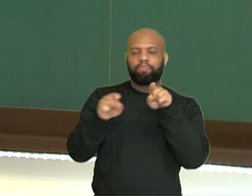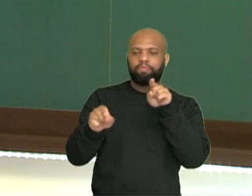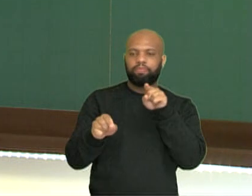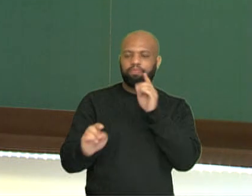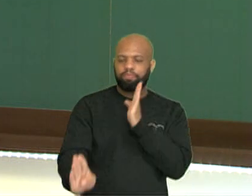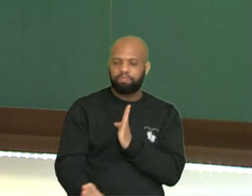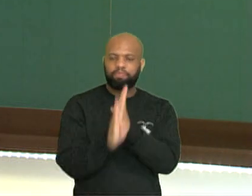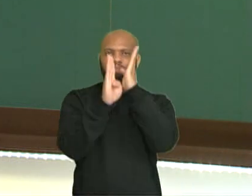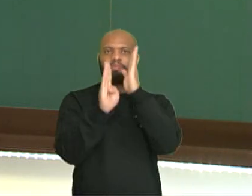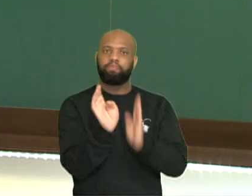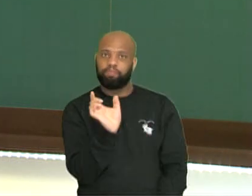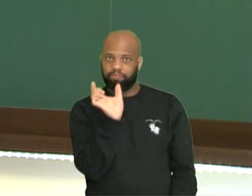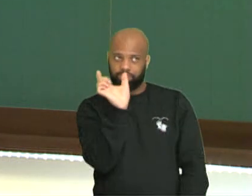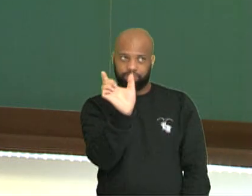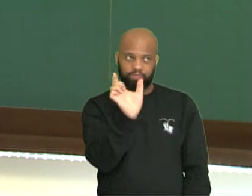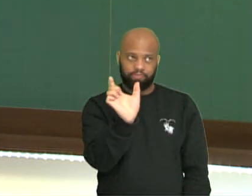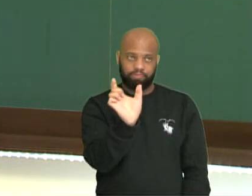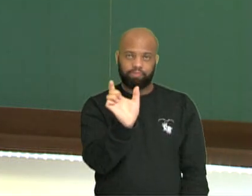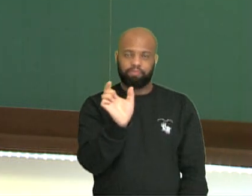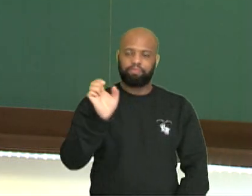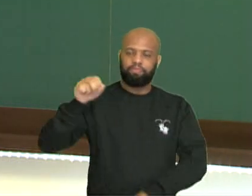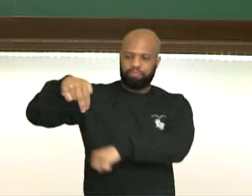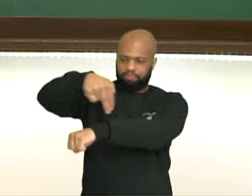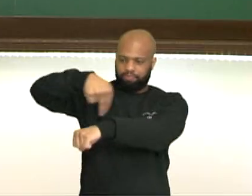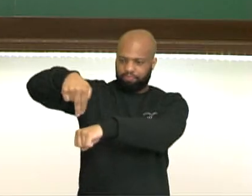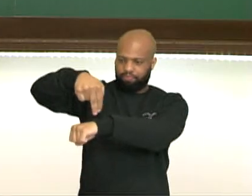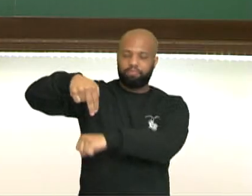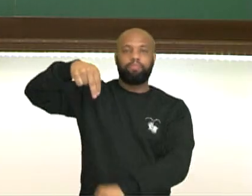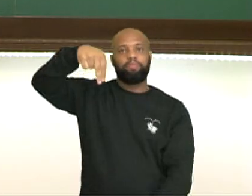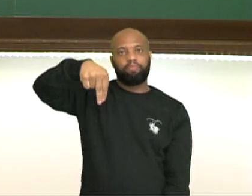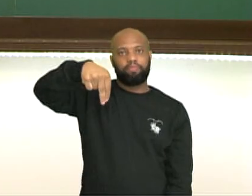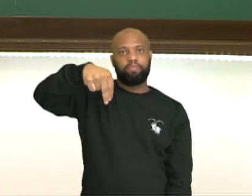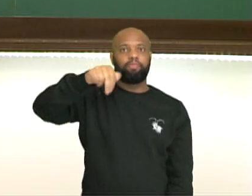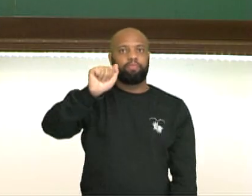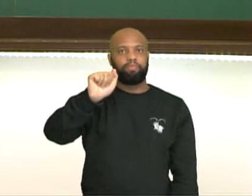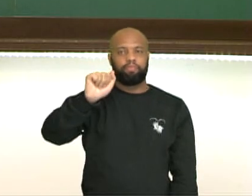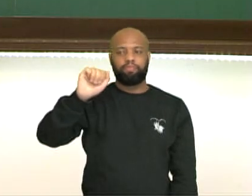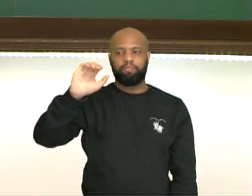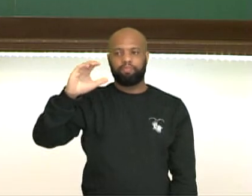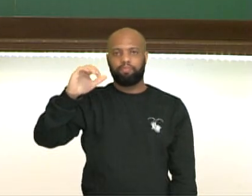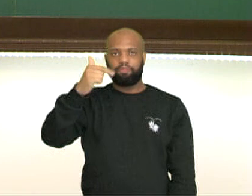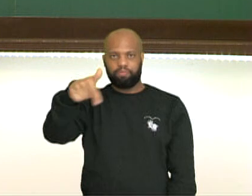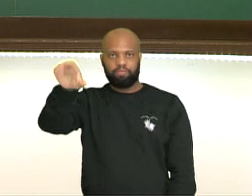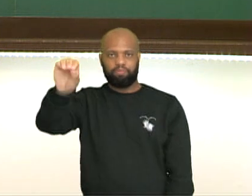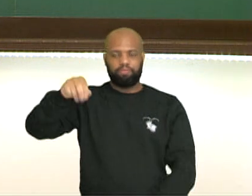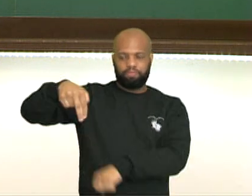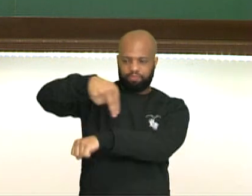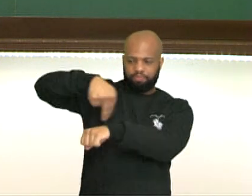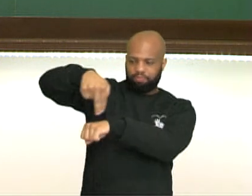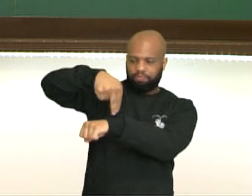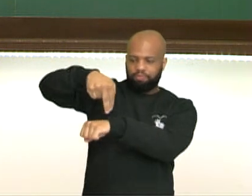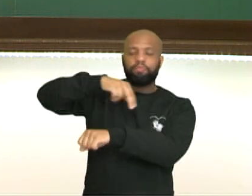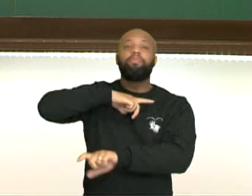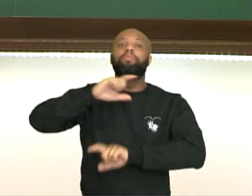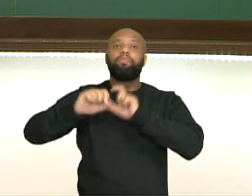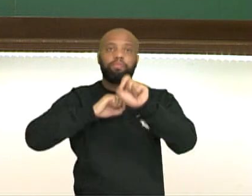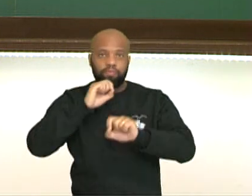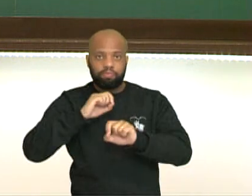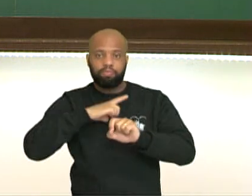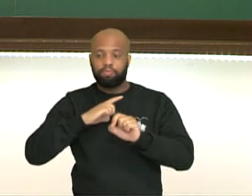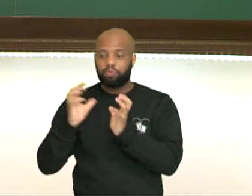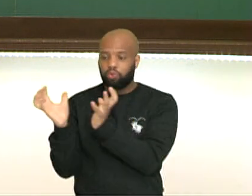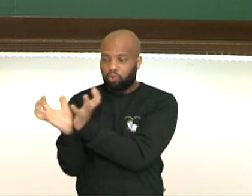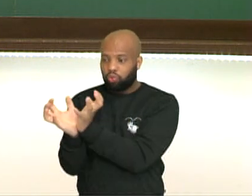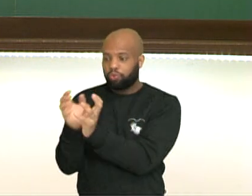identificação da palavra chamada nação. A palavra nação, ela deriva de um constituinte de grupo